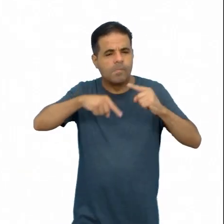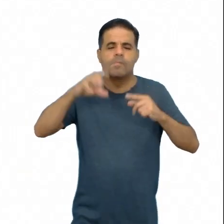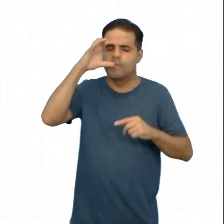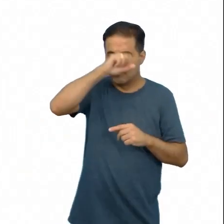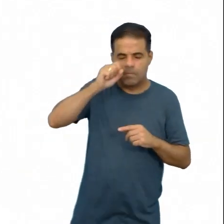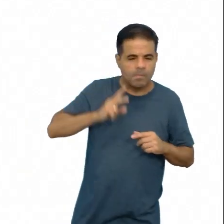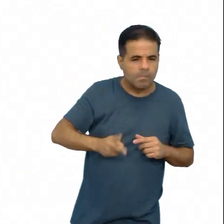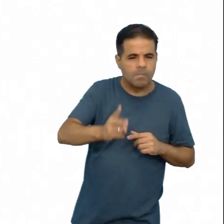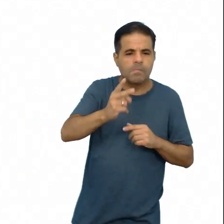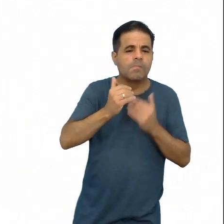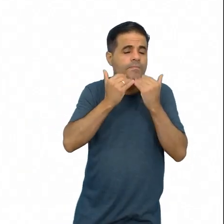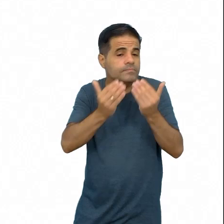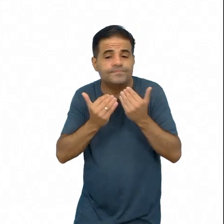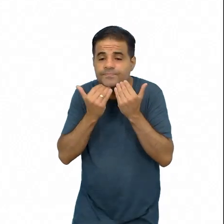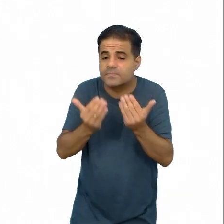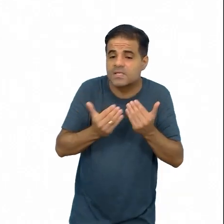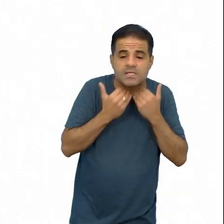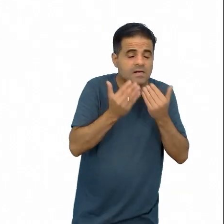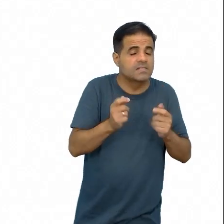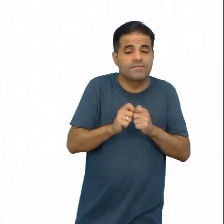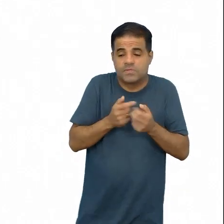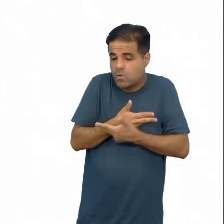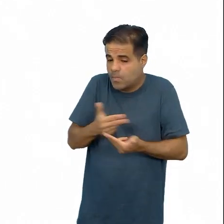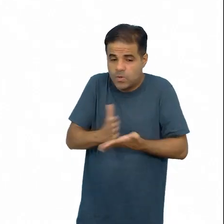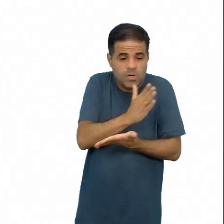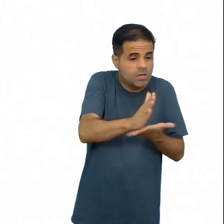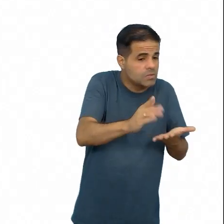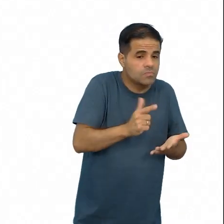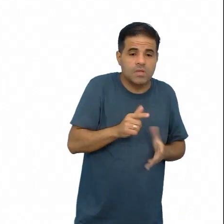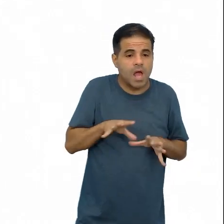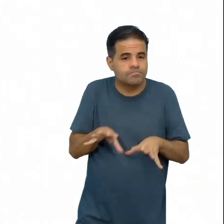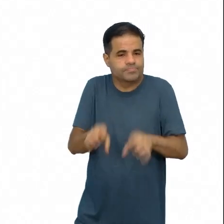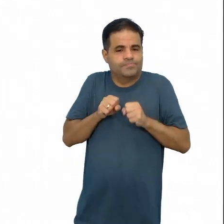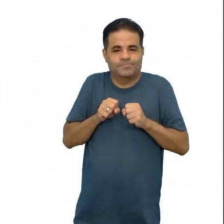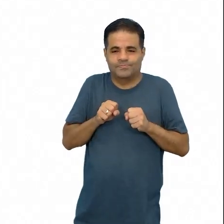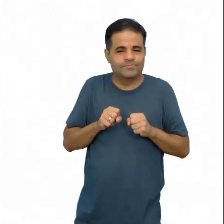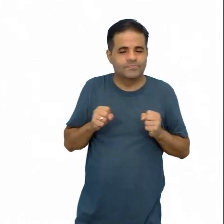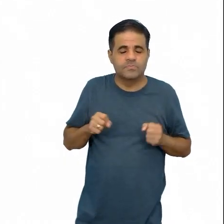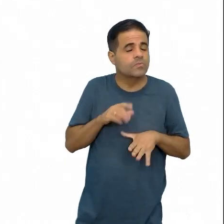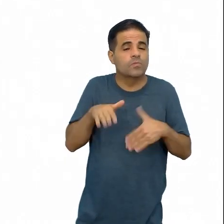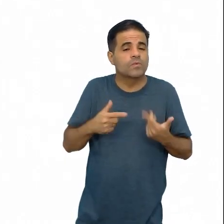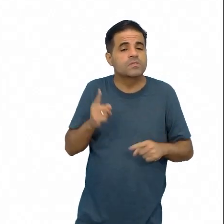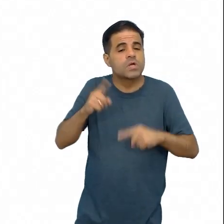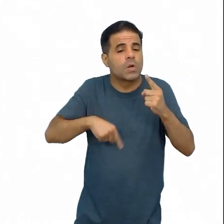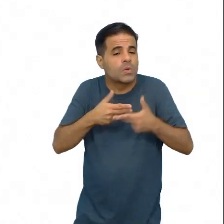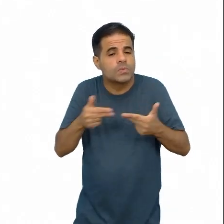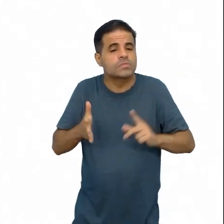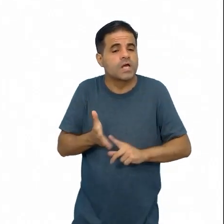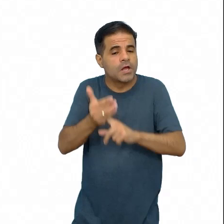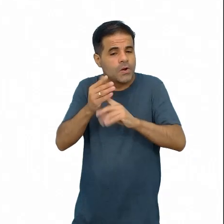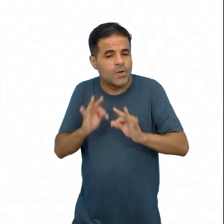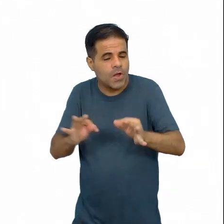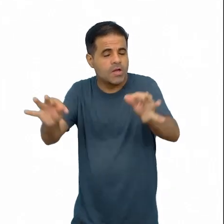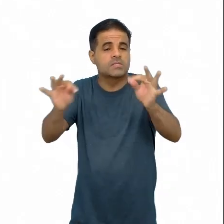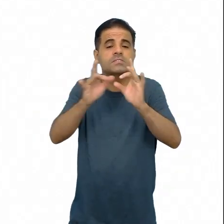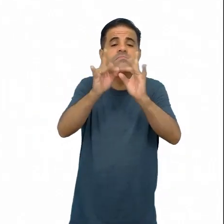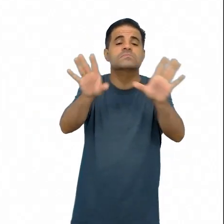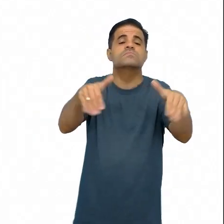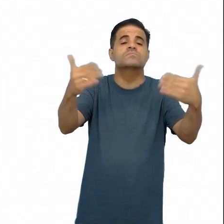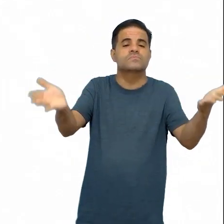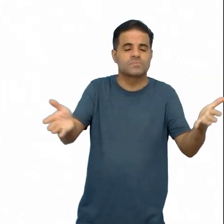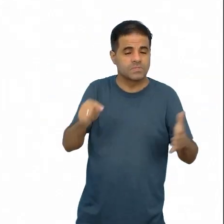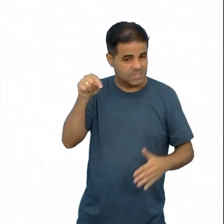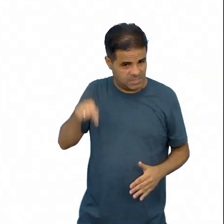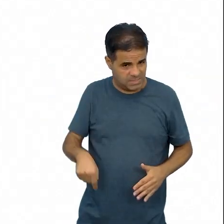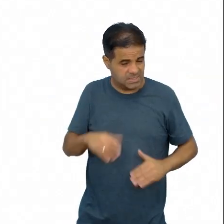Sempre. Então, não adianta eu fazer algumas coisas e não ter aderência para nós, né? Quais são os recursos tecnológicos que estão disponíveis? Aqui